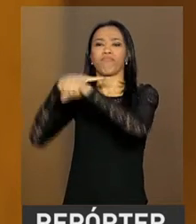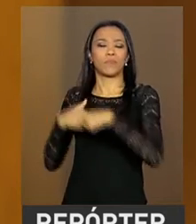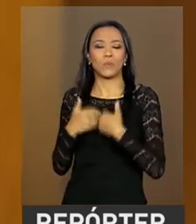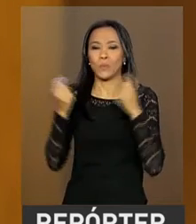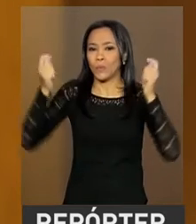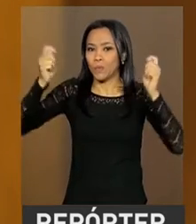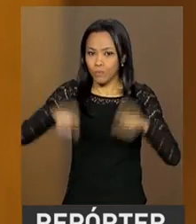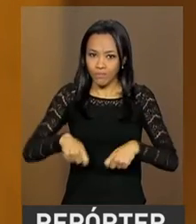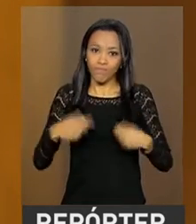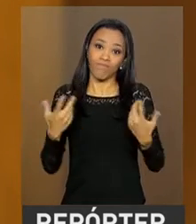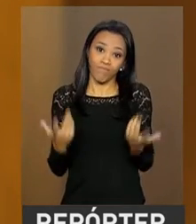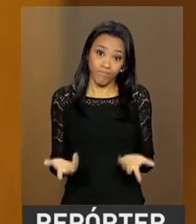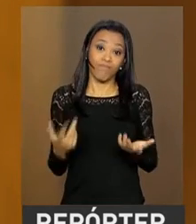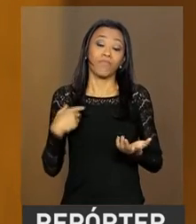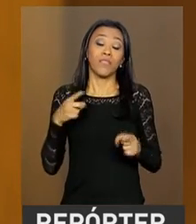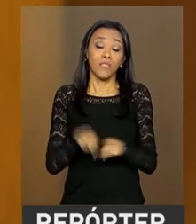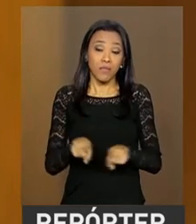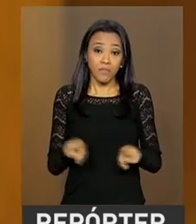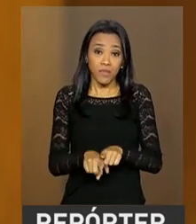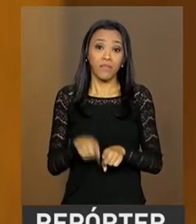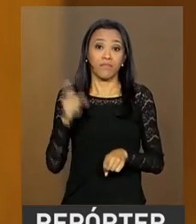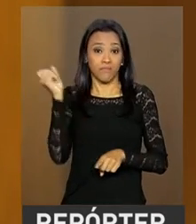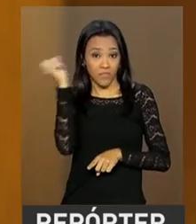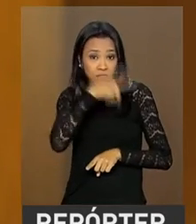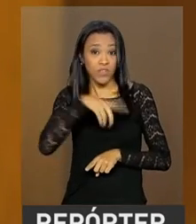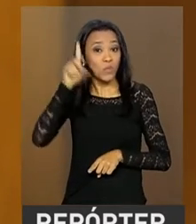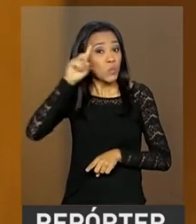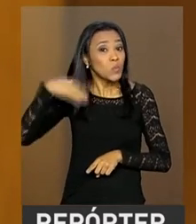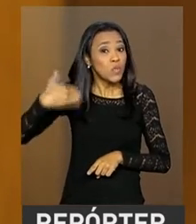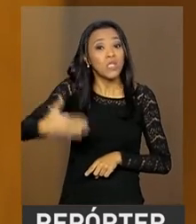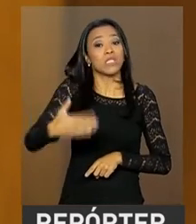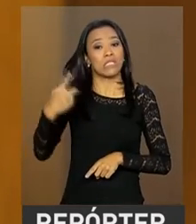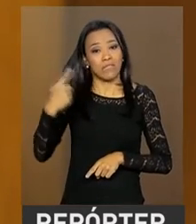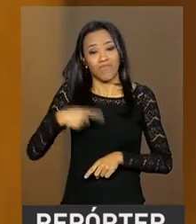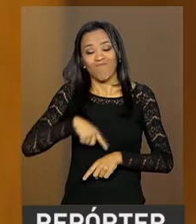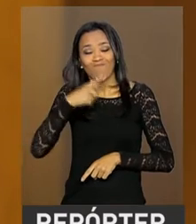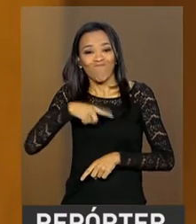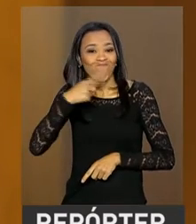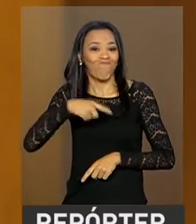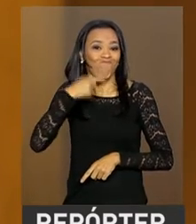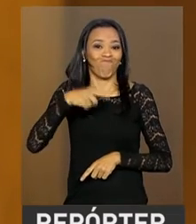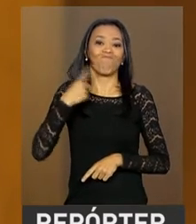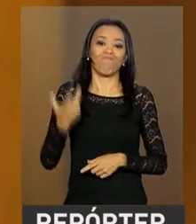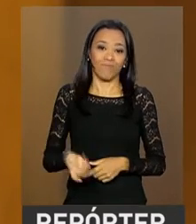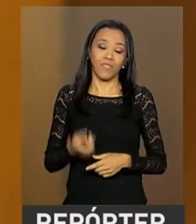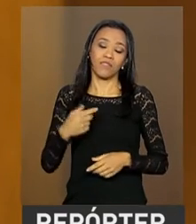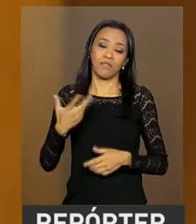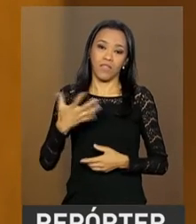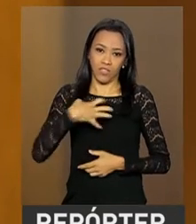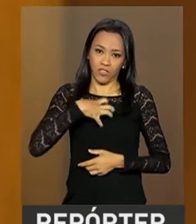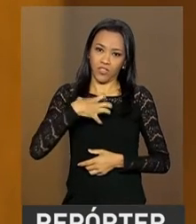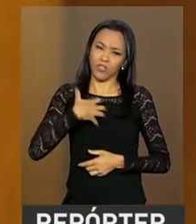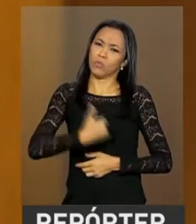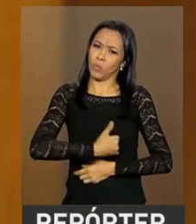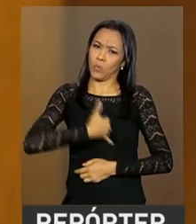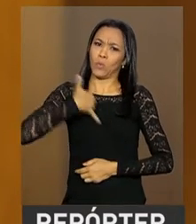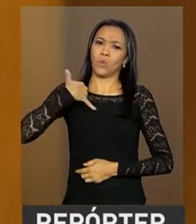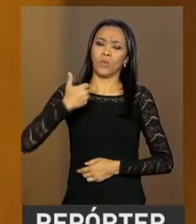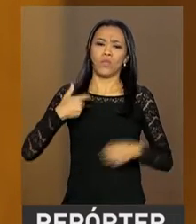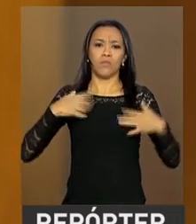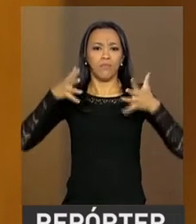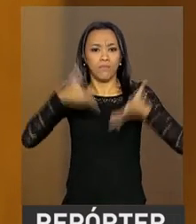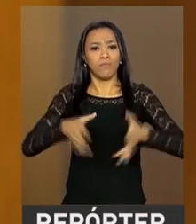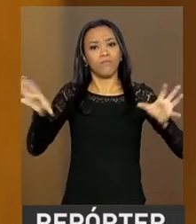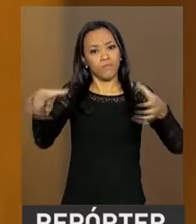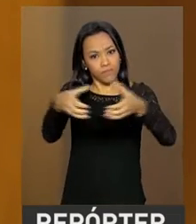de chanceler além das dificuldades para o trabalho do dia a dia serra disse ainda que foi motivo de orgulho integrar a equipe do presidente